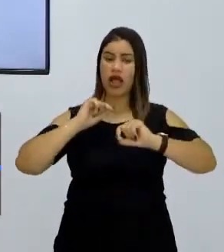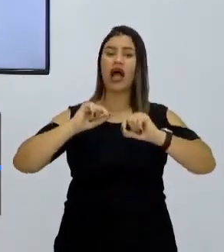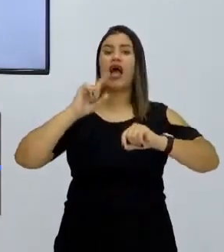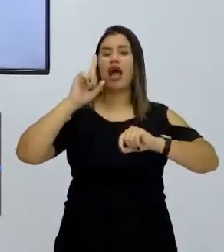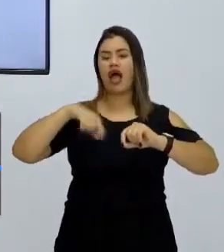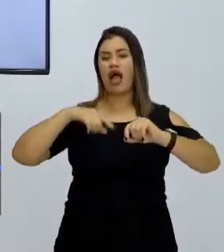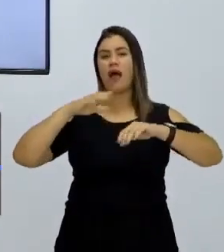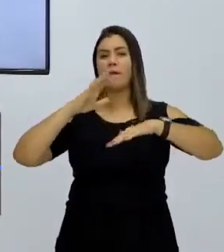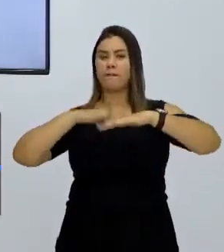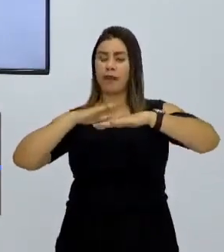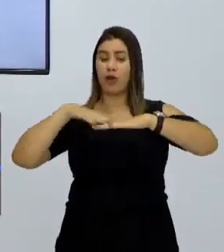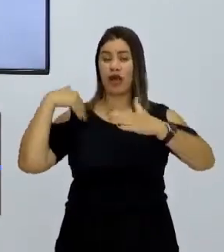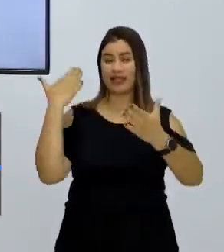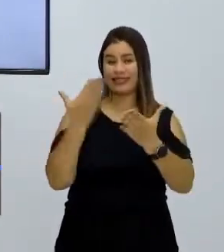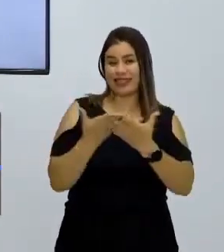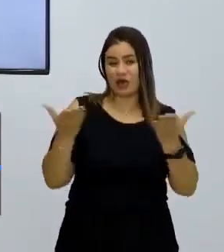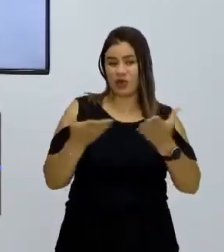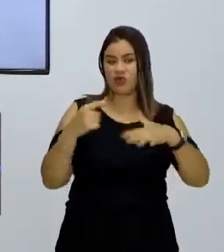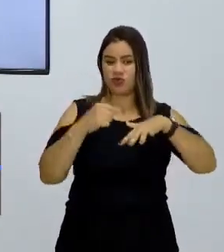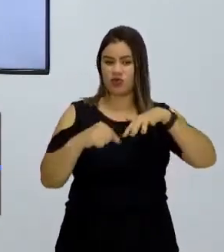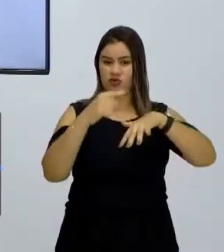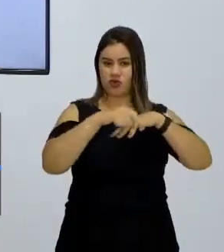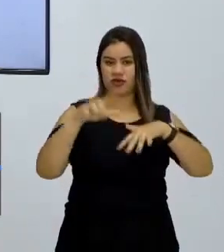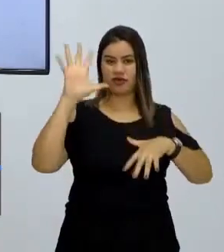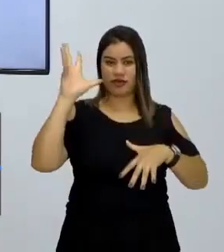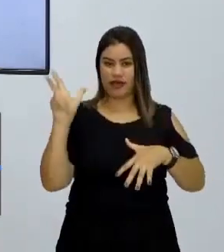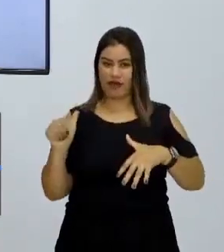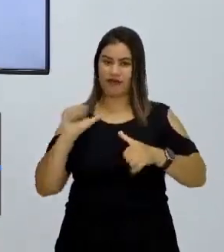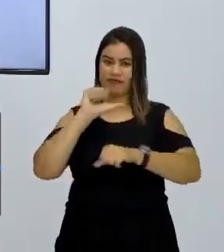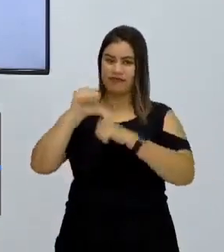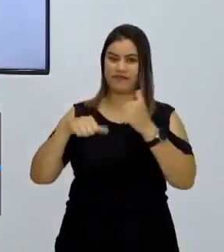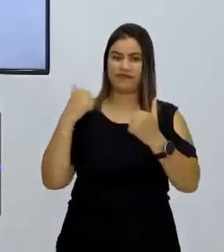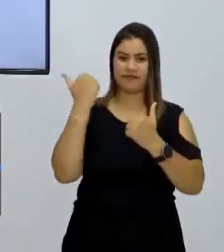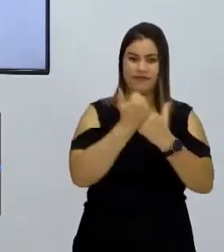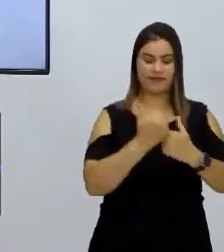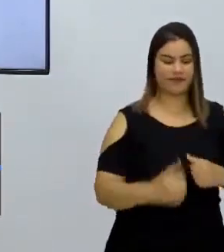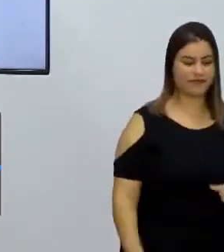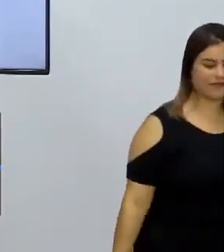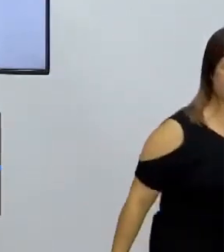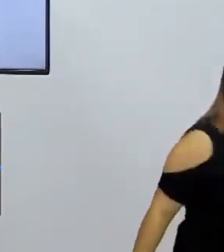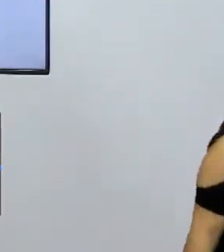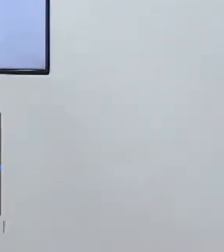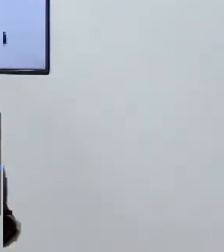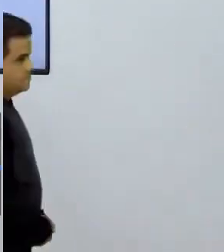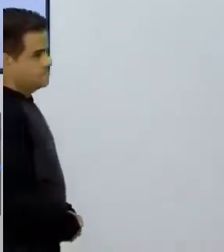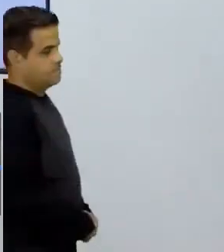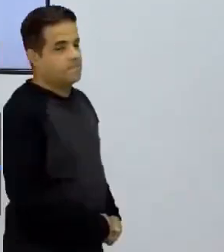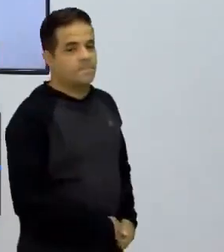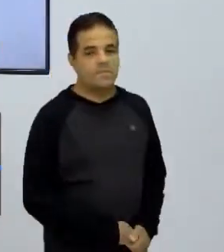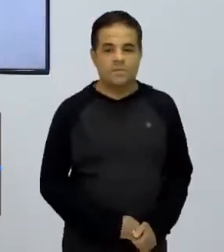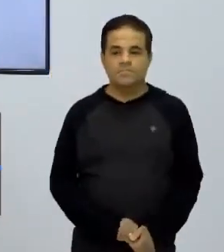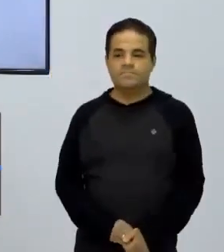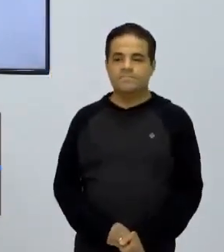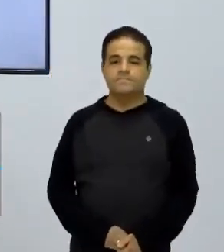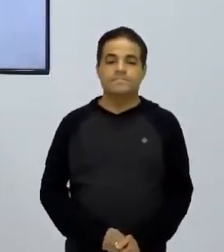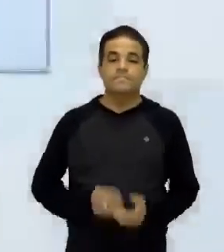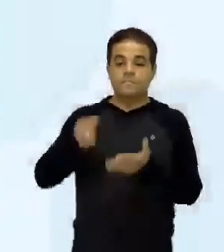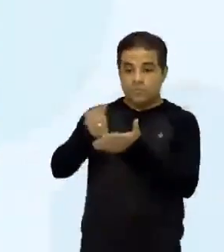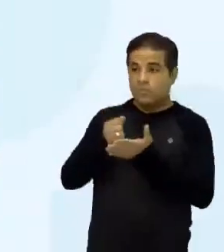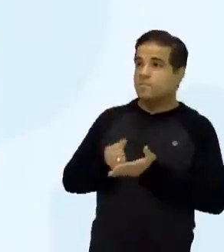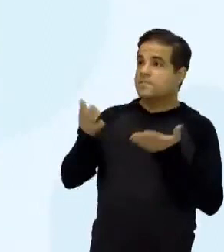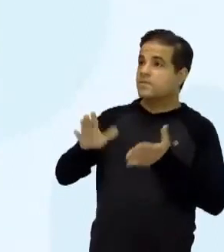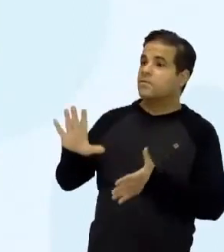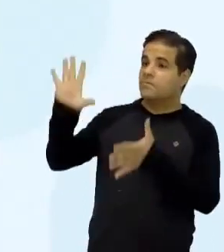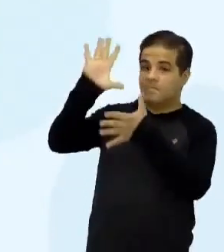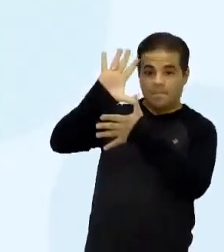também se tem até hoje no continente africano, tá certo? E falar em descolonização, eu trouxe um mapa aí, né,